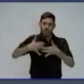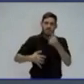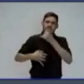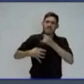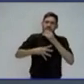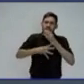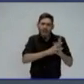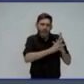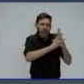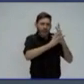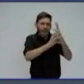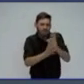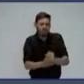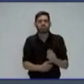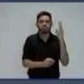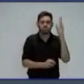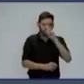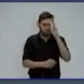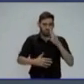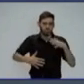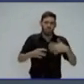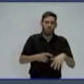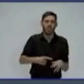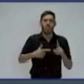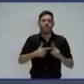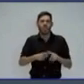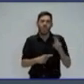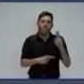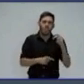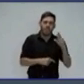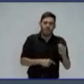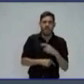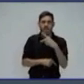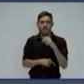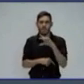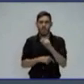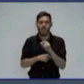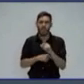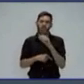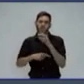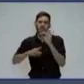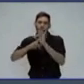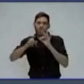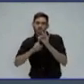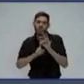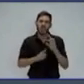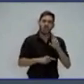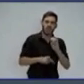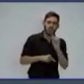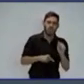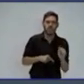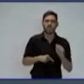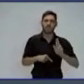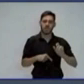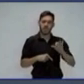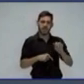acumulando ao longo da história. Hungria, Polônia, Turquia, Rússia,